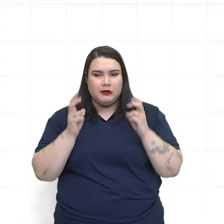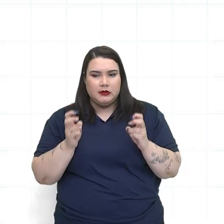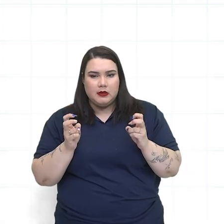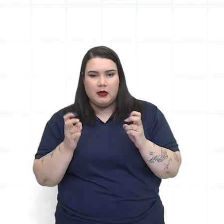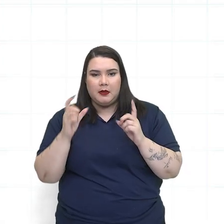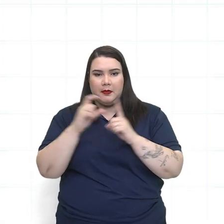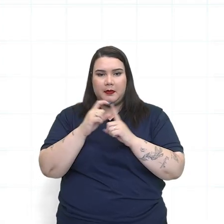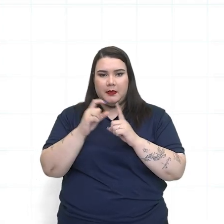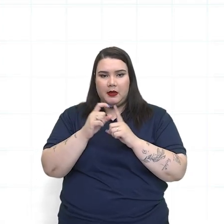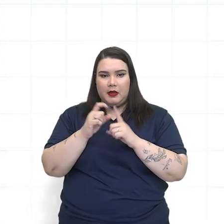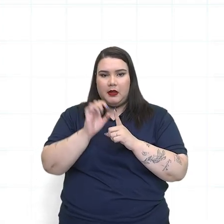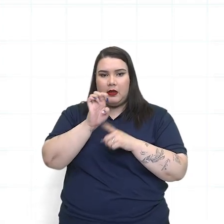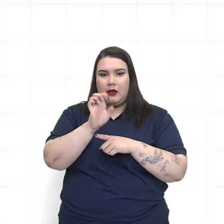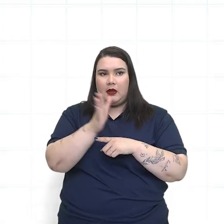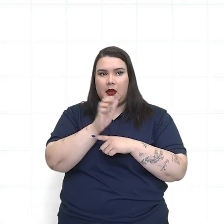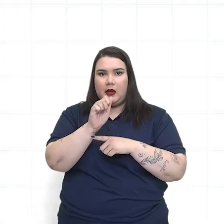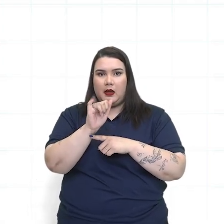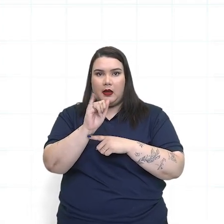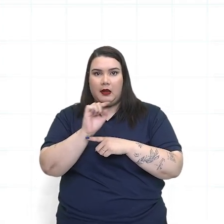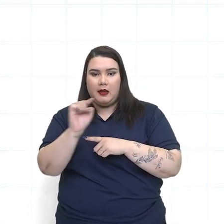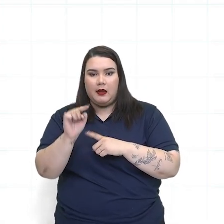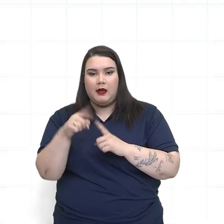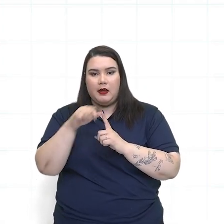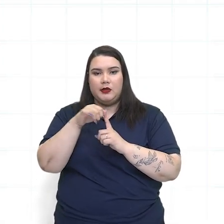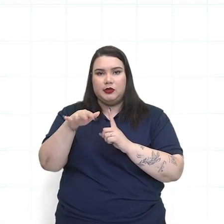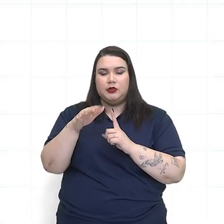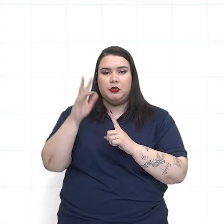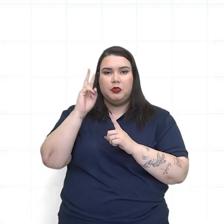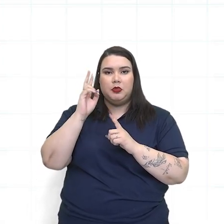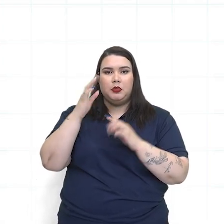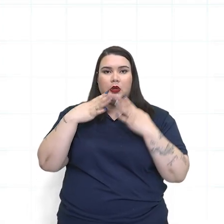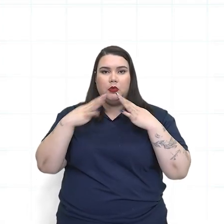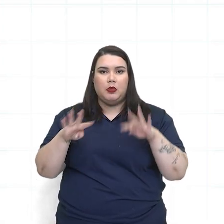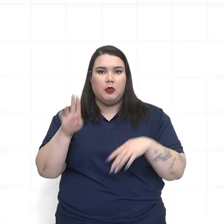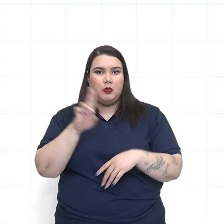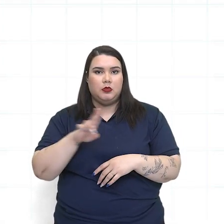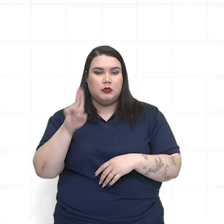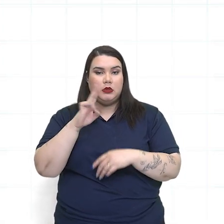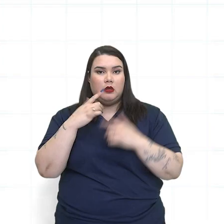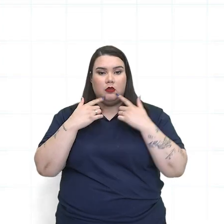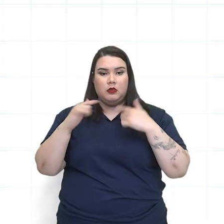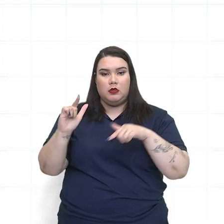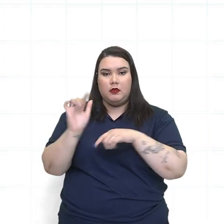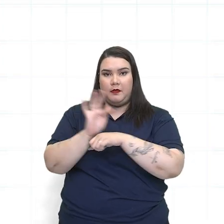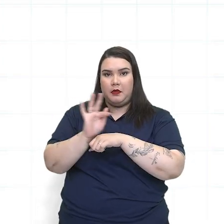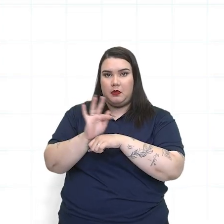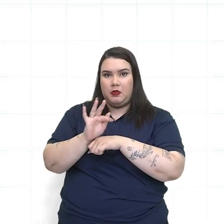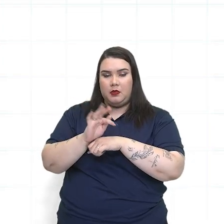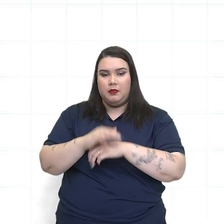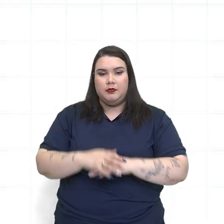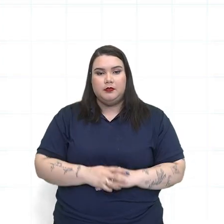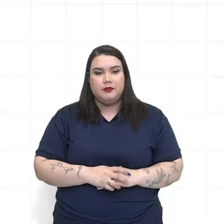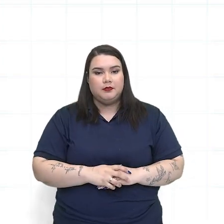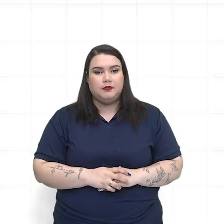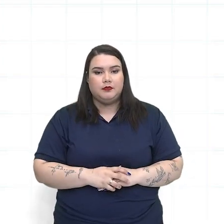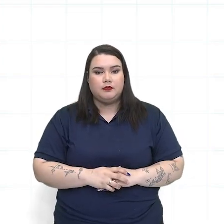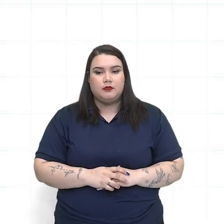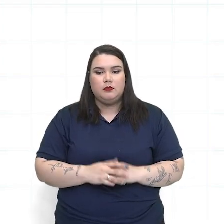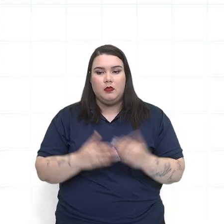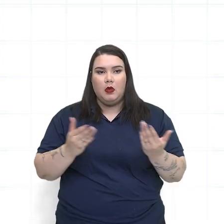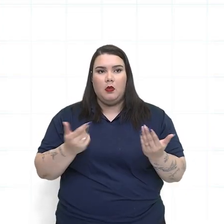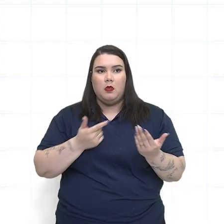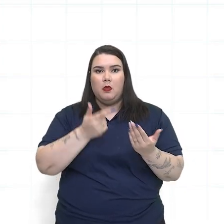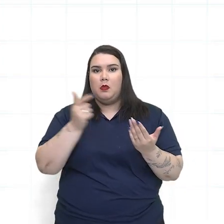que tem a palavra e aí. Isso é uma expressão do dia a dia, é uma linguagem informal. Beleza? Então, aqui